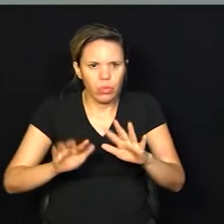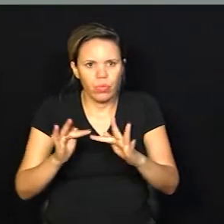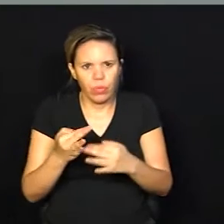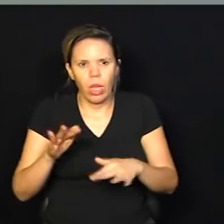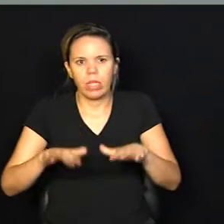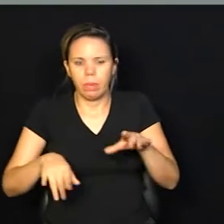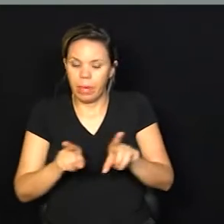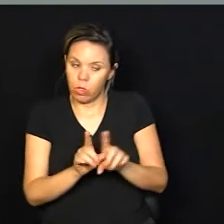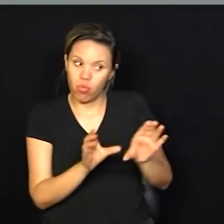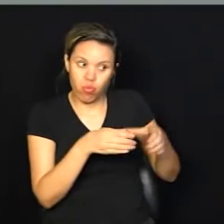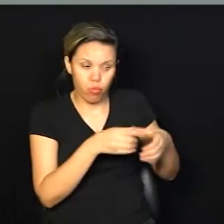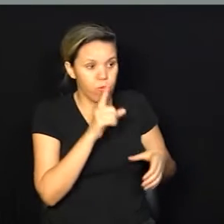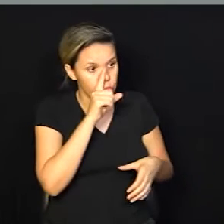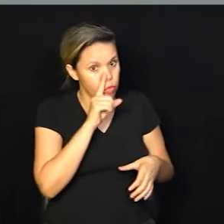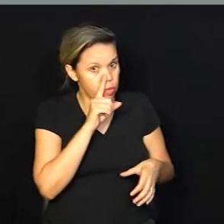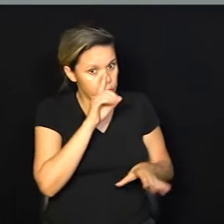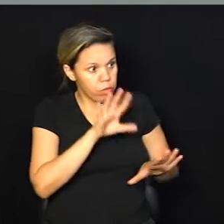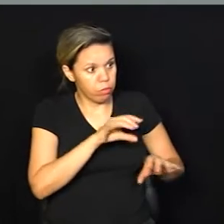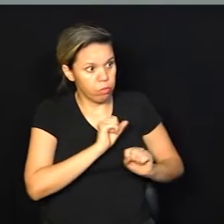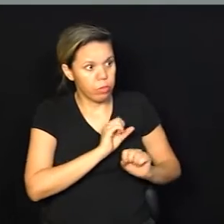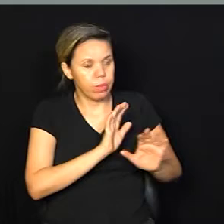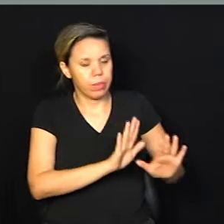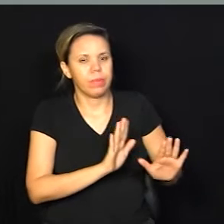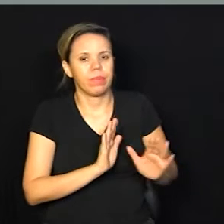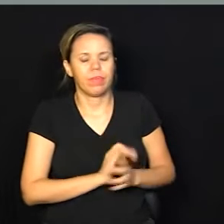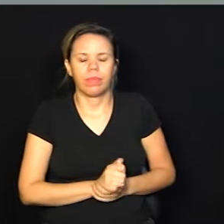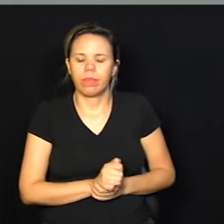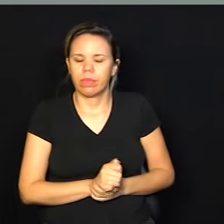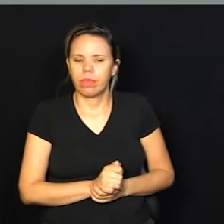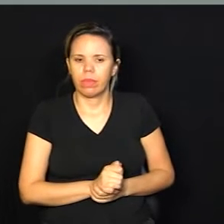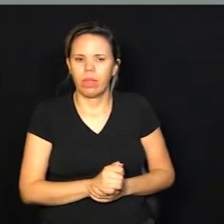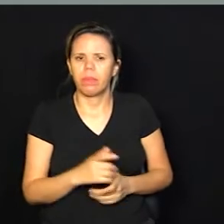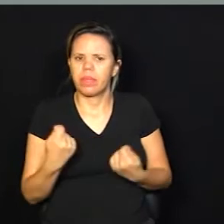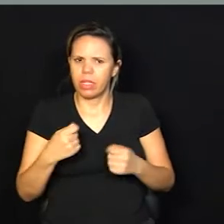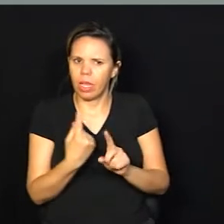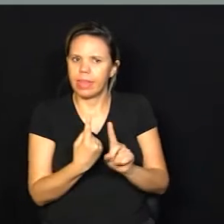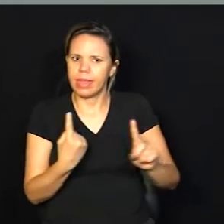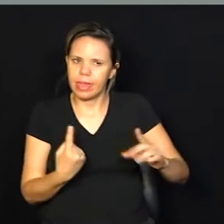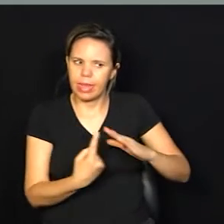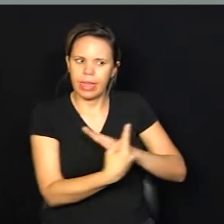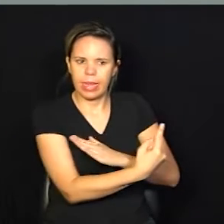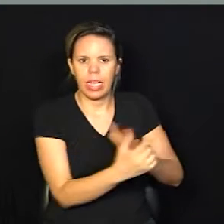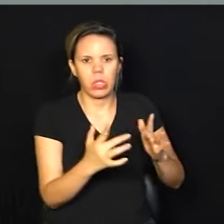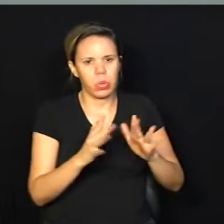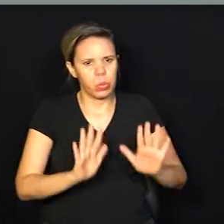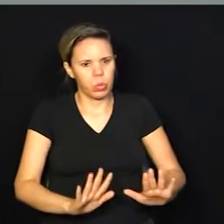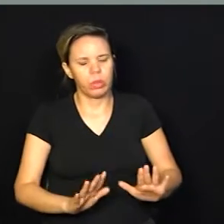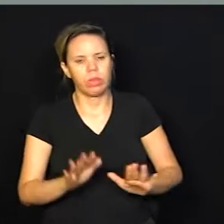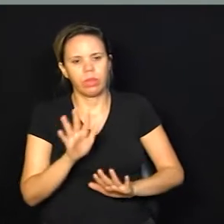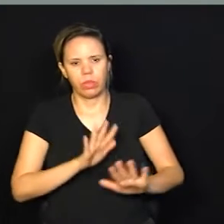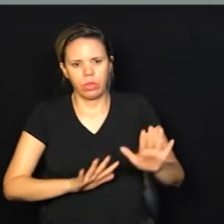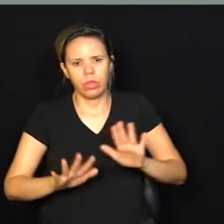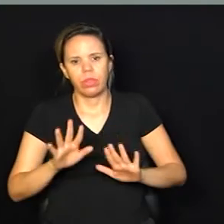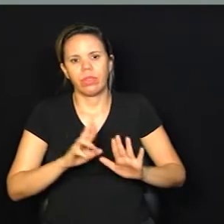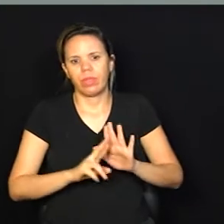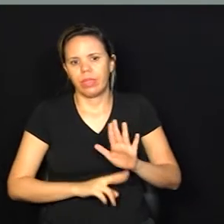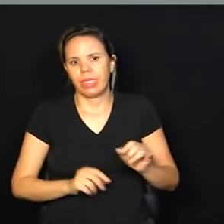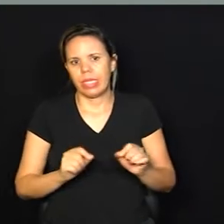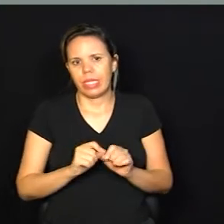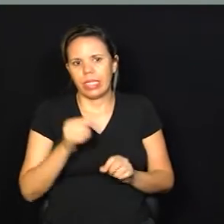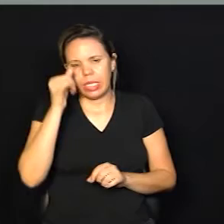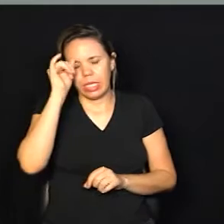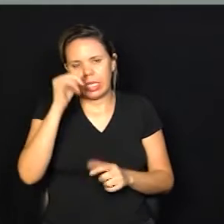pessoas tem familiares que são do grupo de risco, tem que ter o isolamento de contato, a gente precisa ter todas